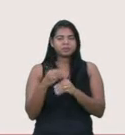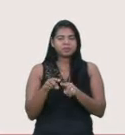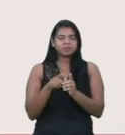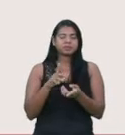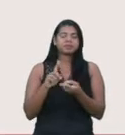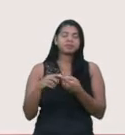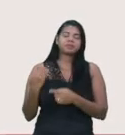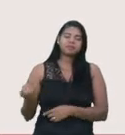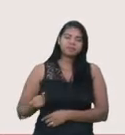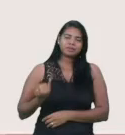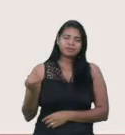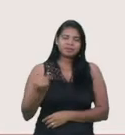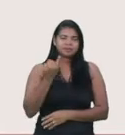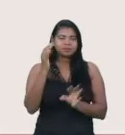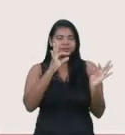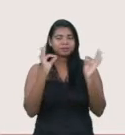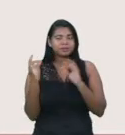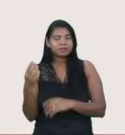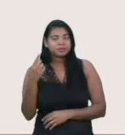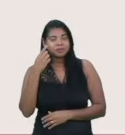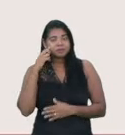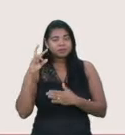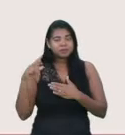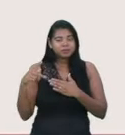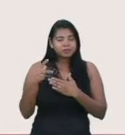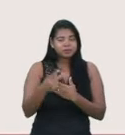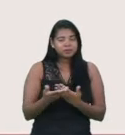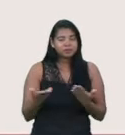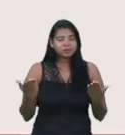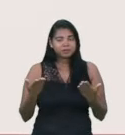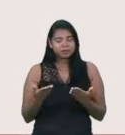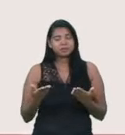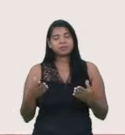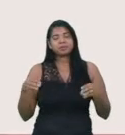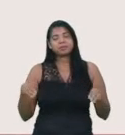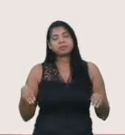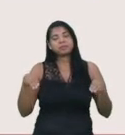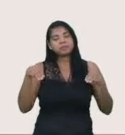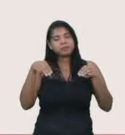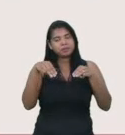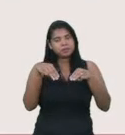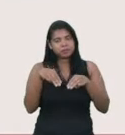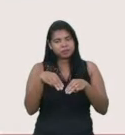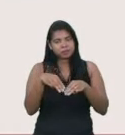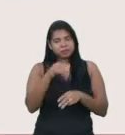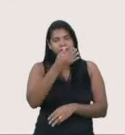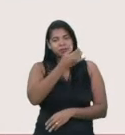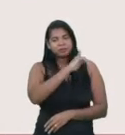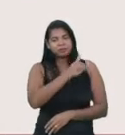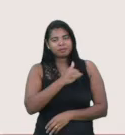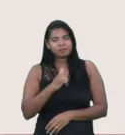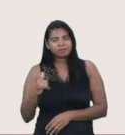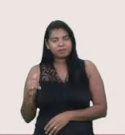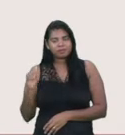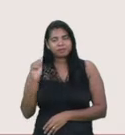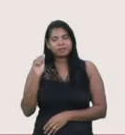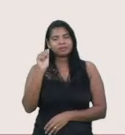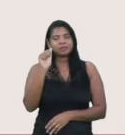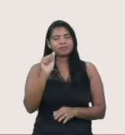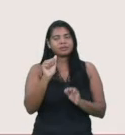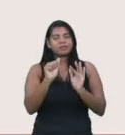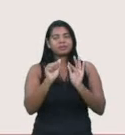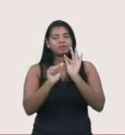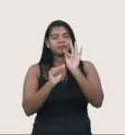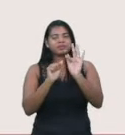pessoal, é importante frisar que durante muito tempo o magnetismo e a eletricidade eram fenômenos separados. E